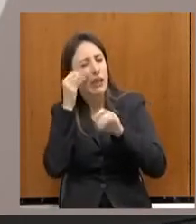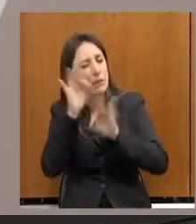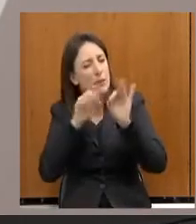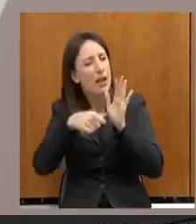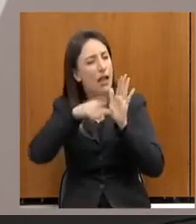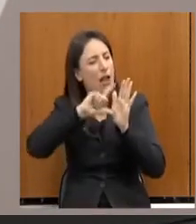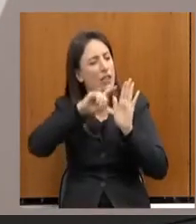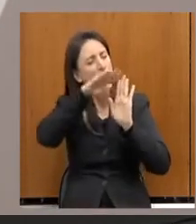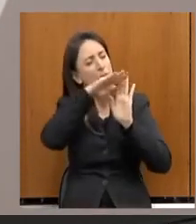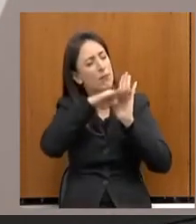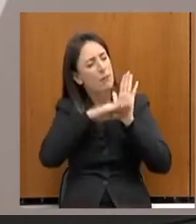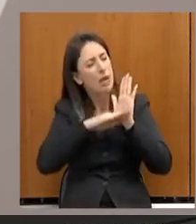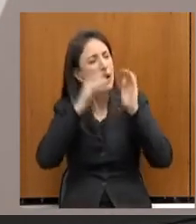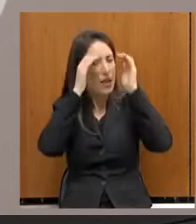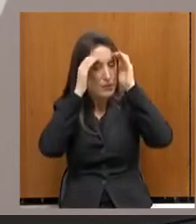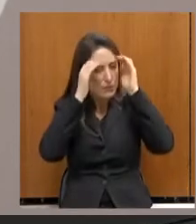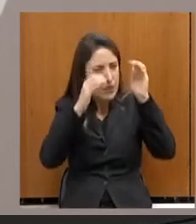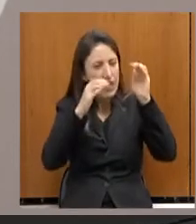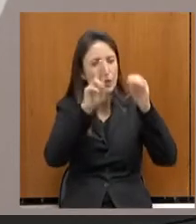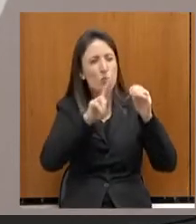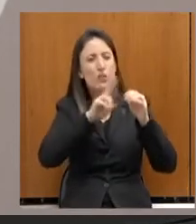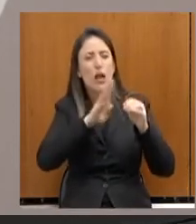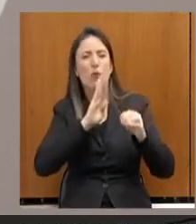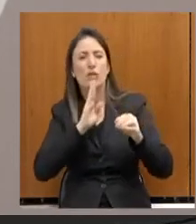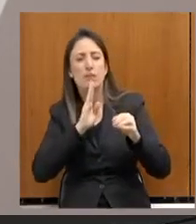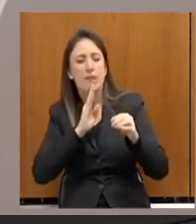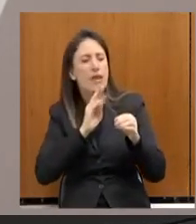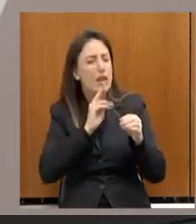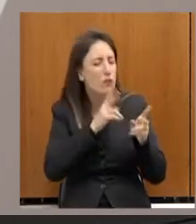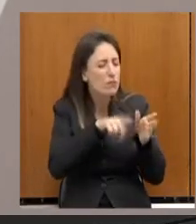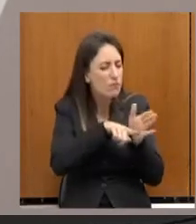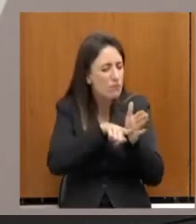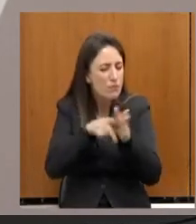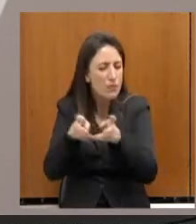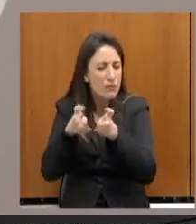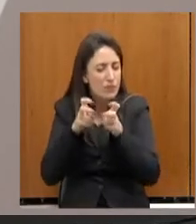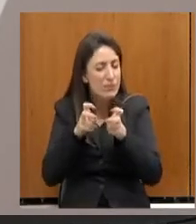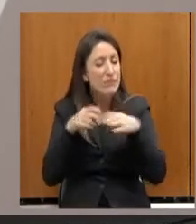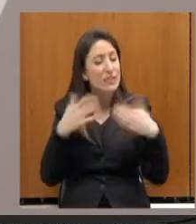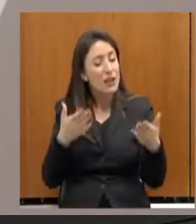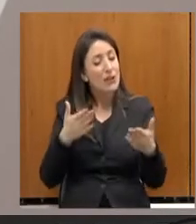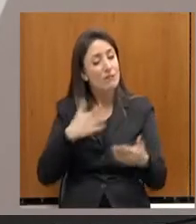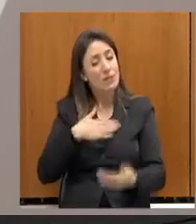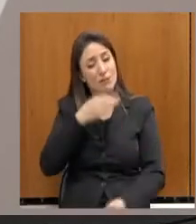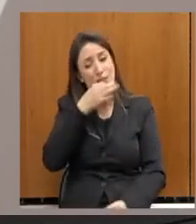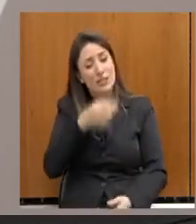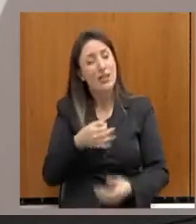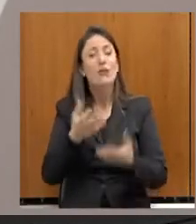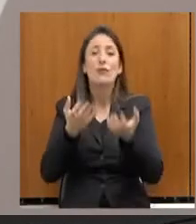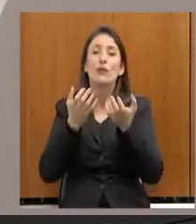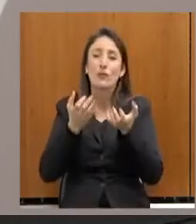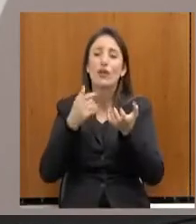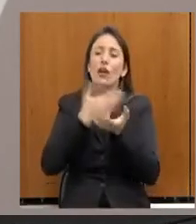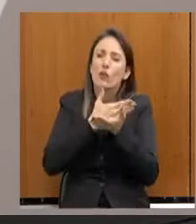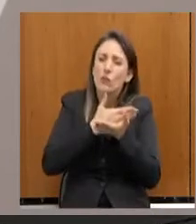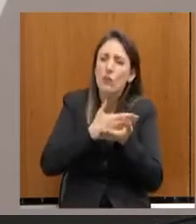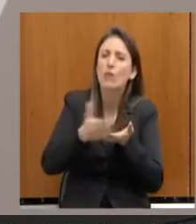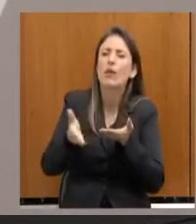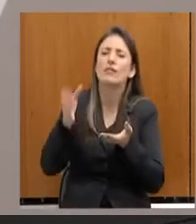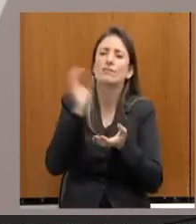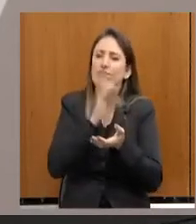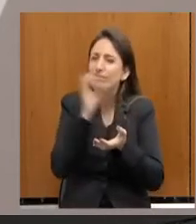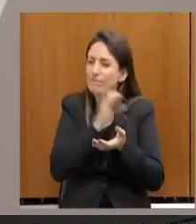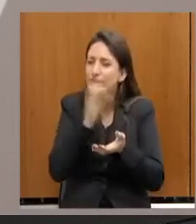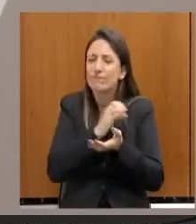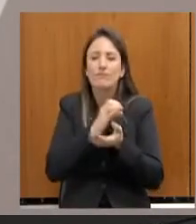então é o nosso entendimento e nós esperamos que esse anel rodoviário possa começar Se Deus quiser não muito demore